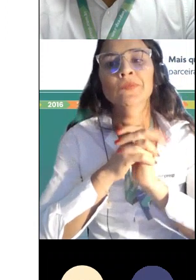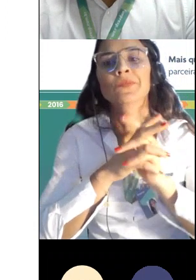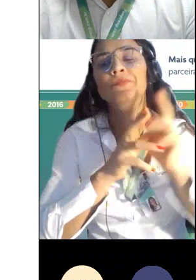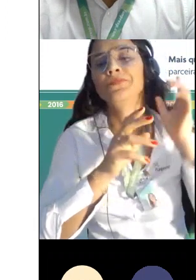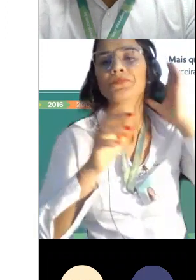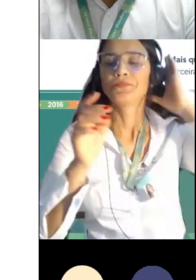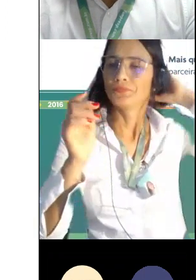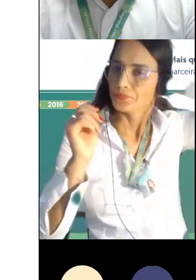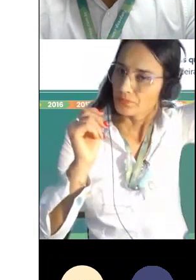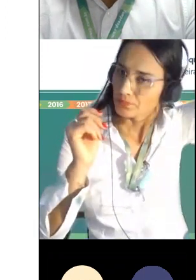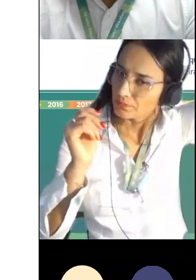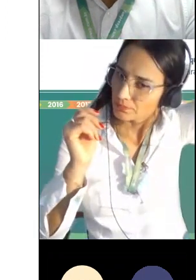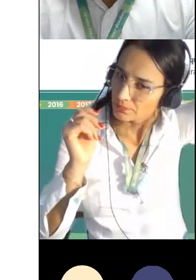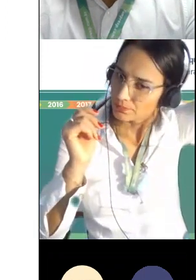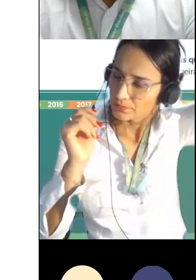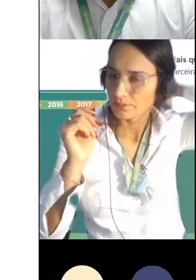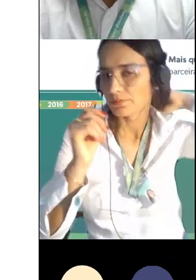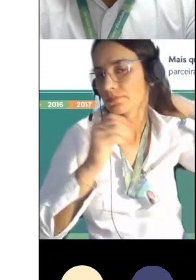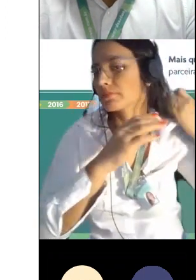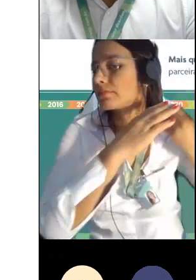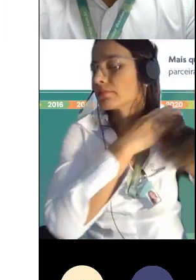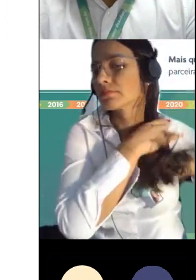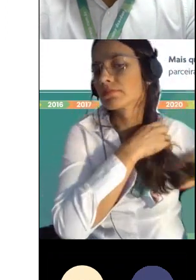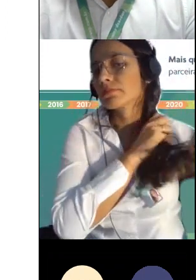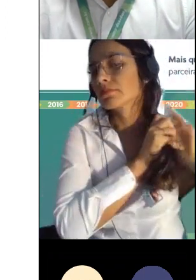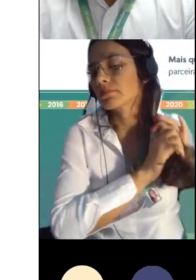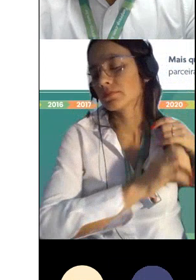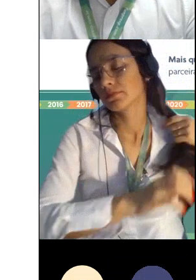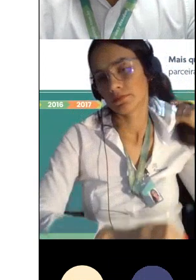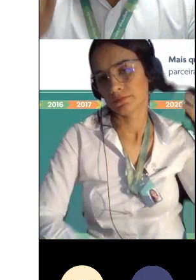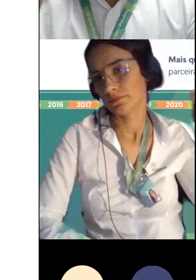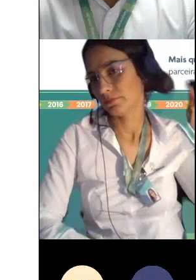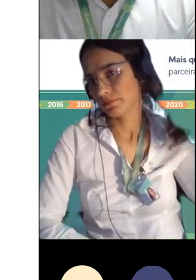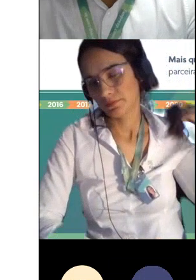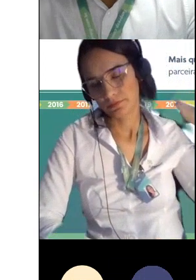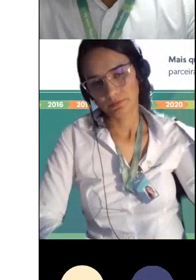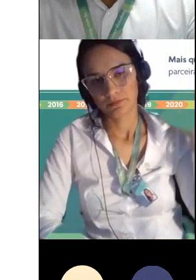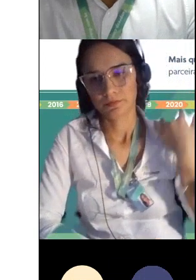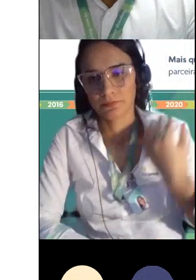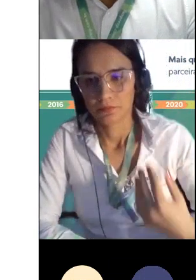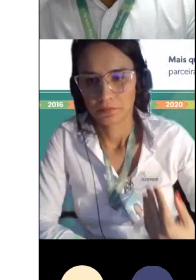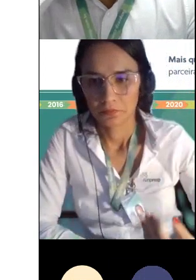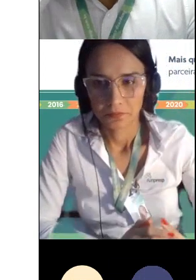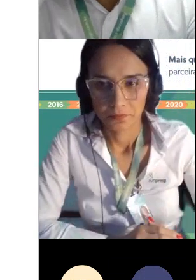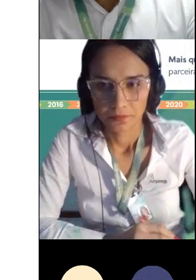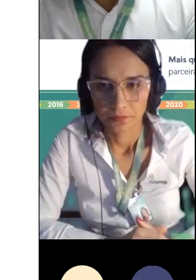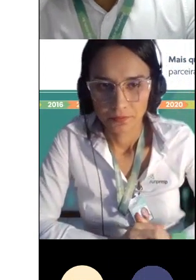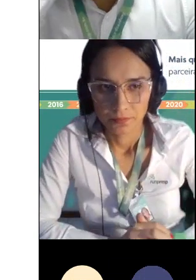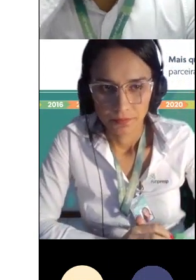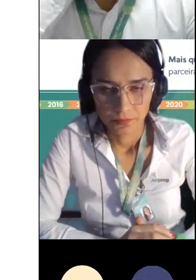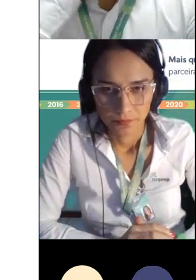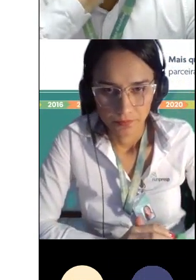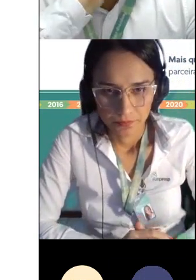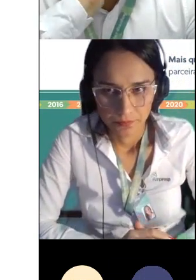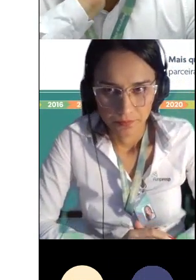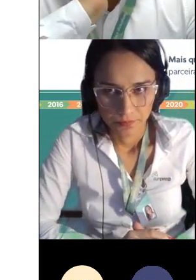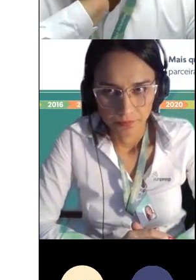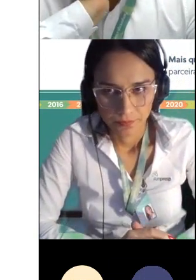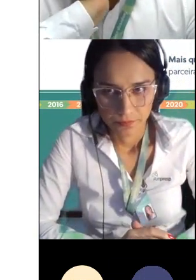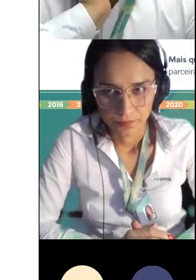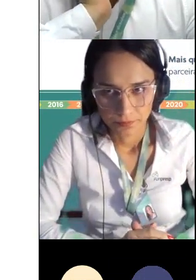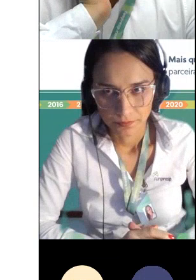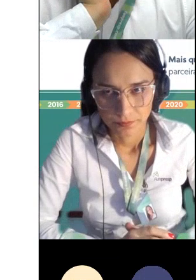taxa de carregamento e para quem é ativo normal também não tem desconto de fundo coletivo. Esse valor vai direto